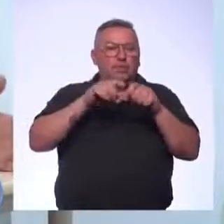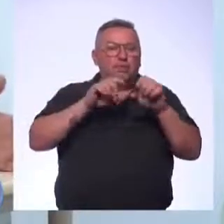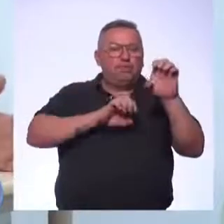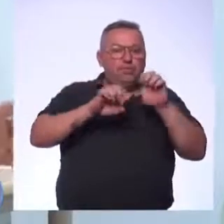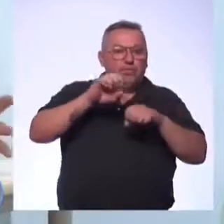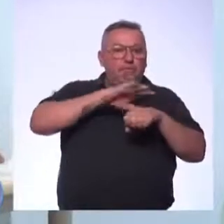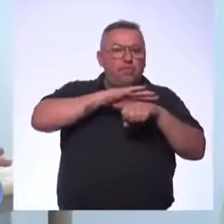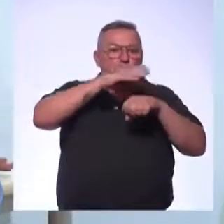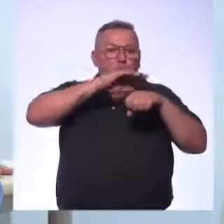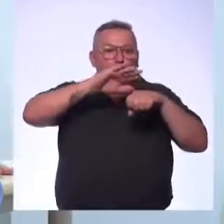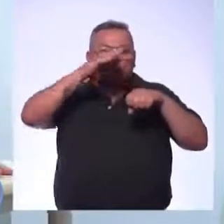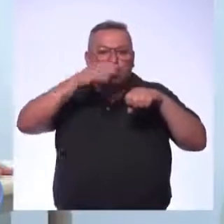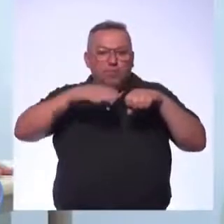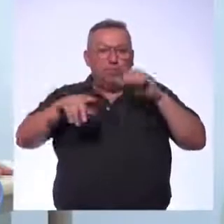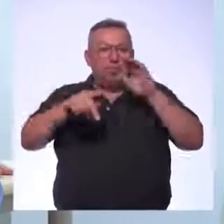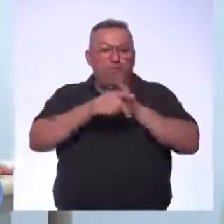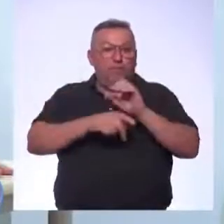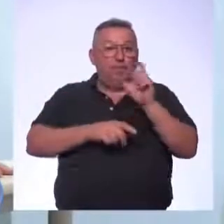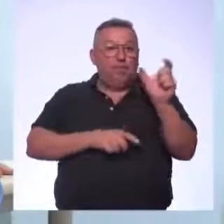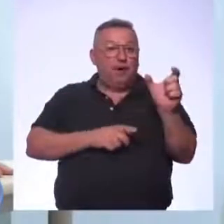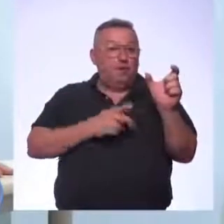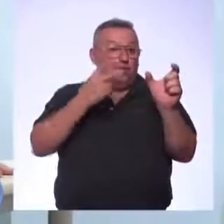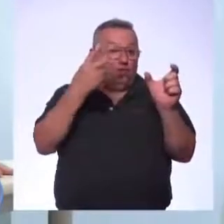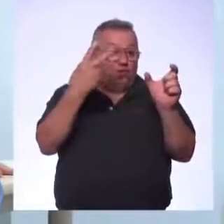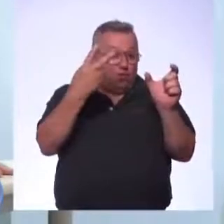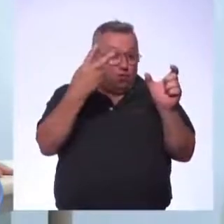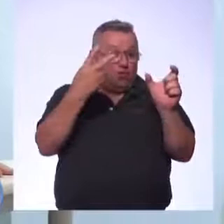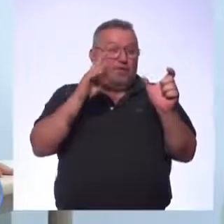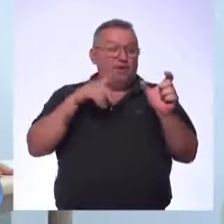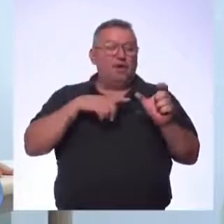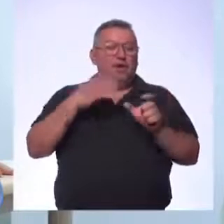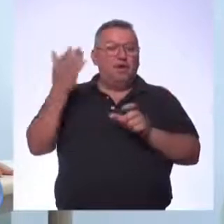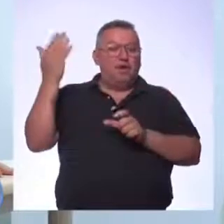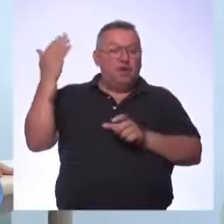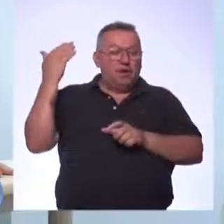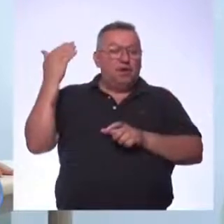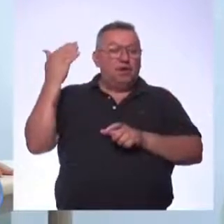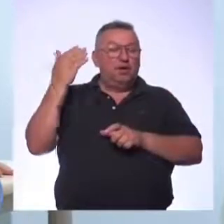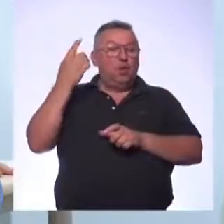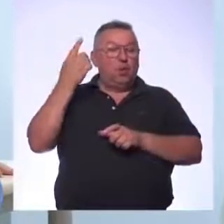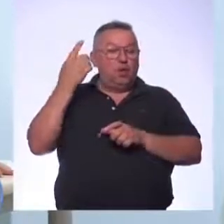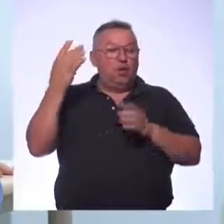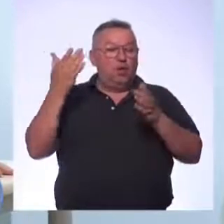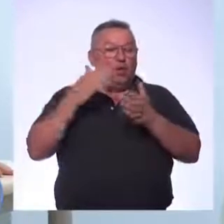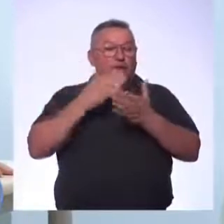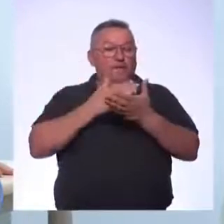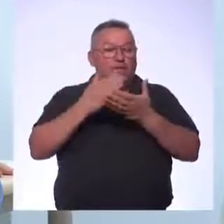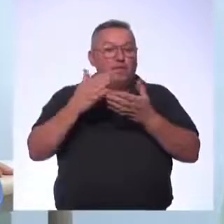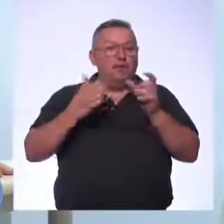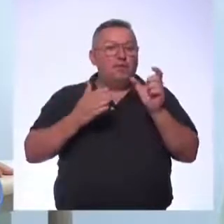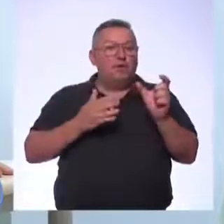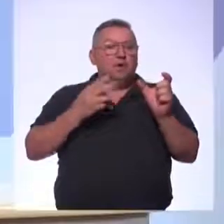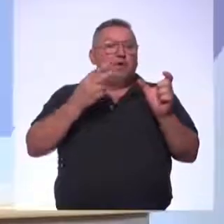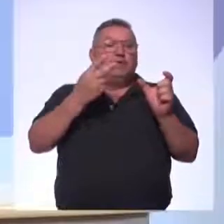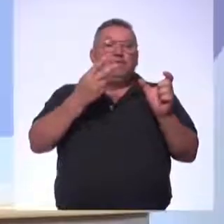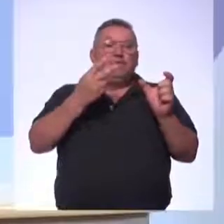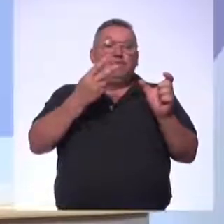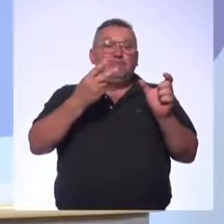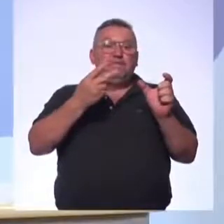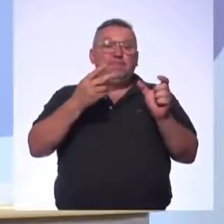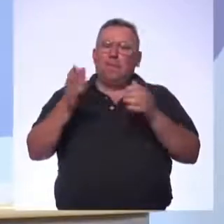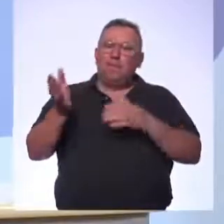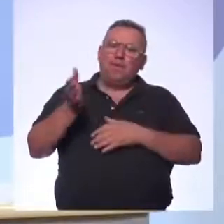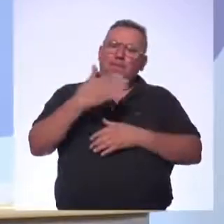da Terra, parte 2, né? Nós tivemos semana passada a parte 1, agora nós vamos entrar aí com a parte 2, né, professora? Exatamente. Então,